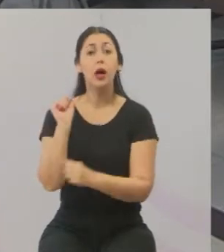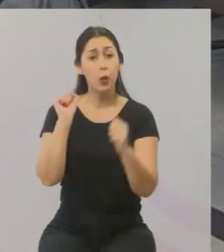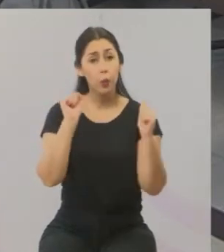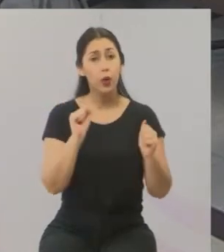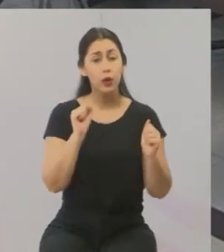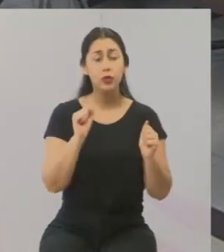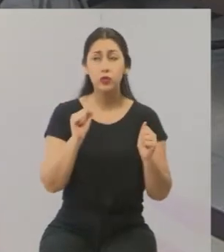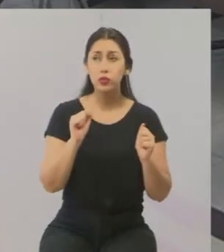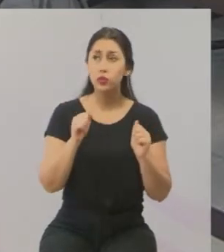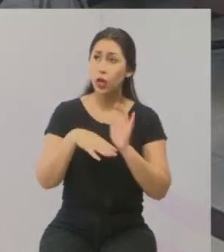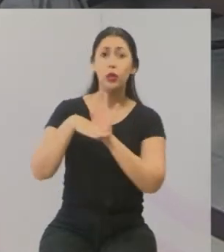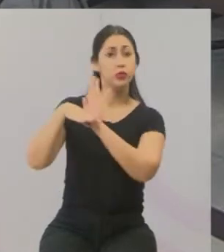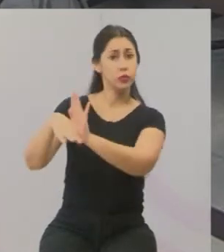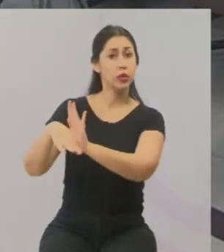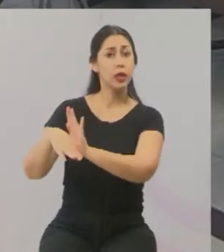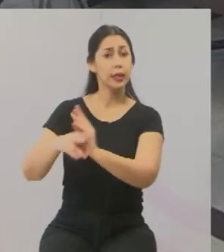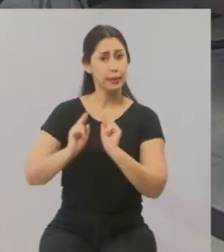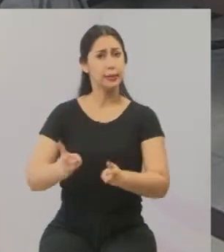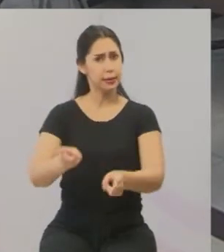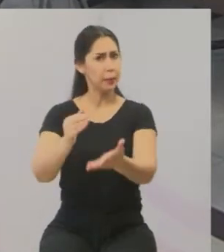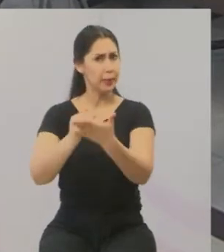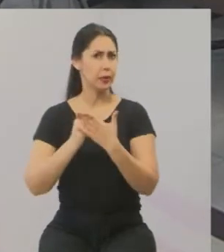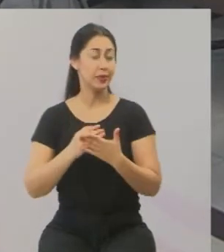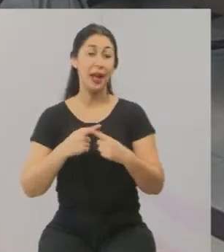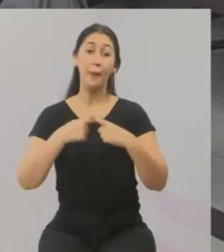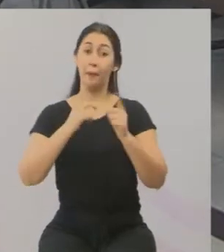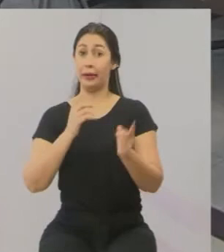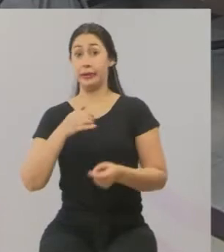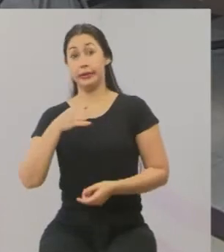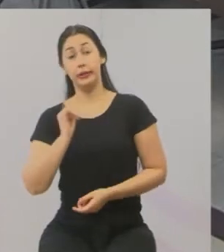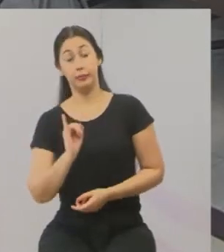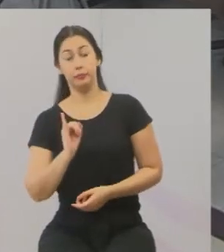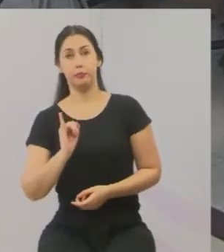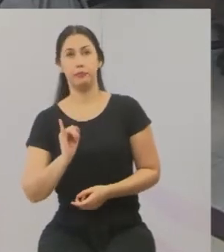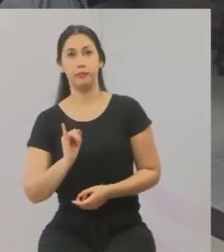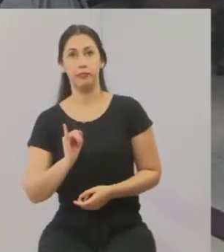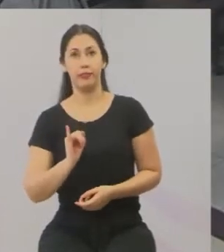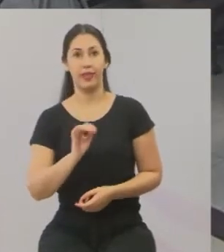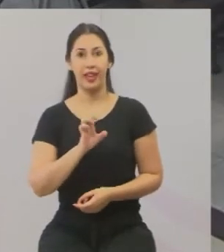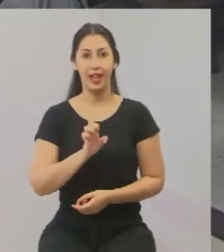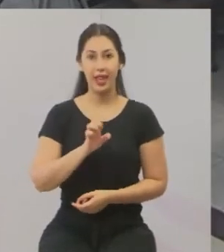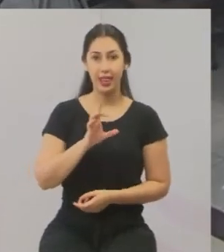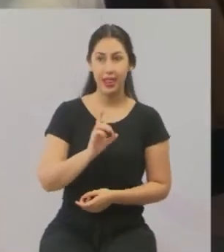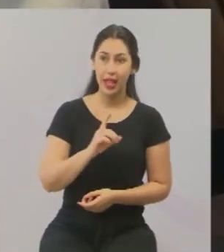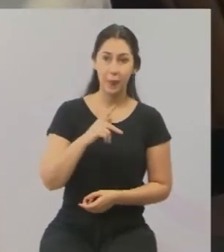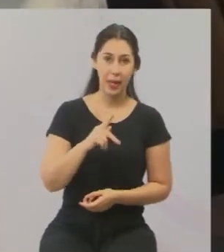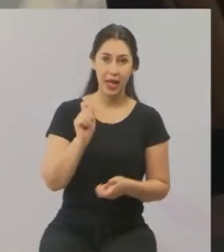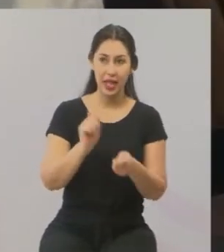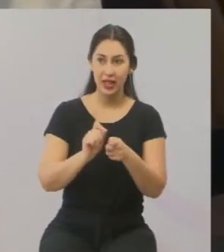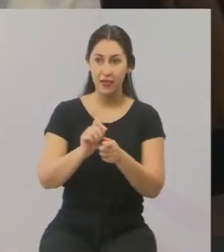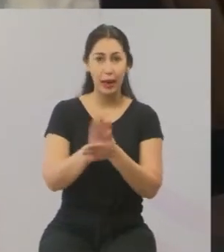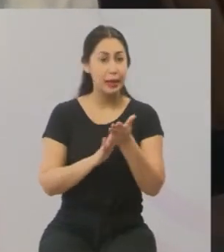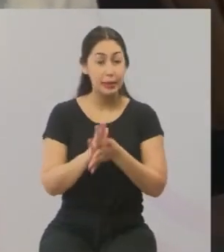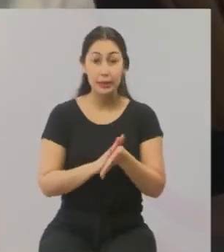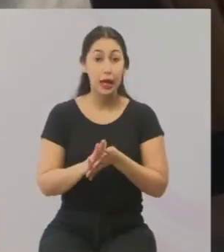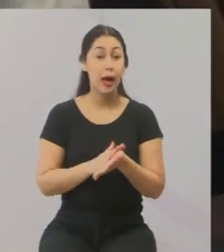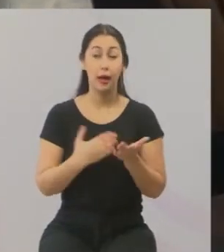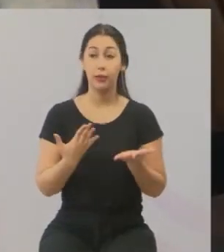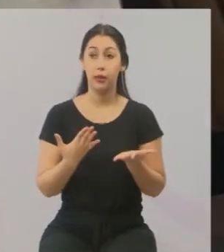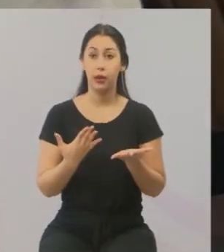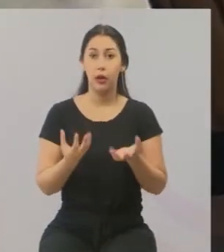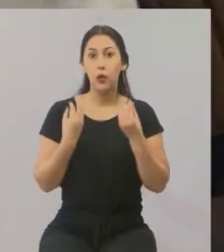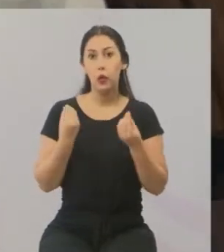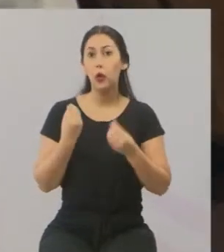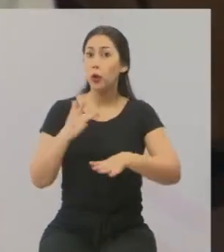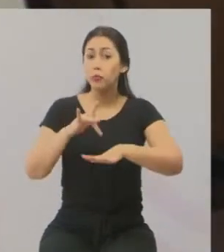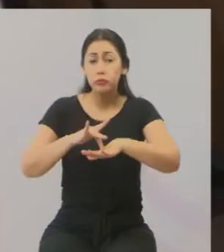trabalho e a gente tem percebido que tem feito. Mas se a EDP não fizer a parte dela, eu queria que a técnica puxasse aqui, por favor. Olha para você ver, é absurdo como é